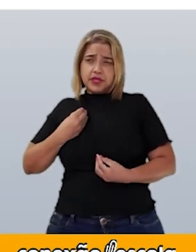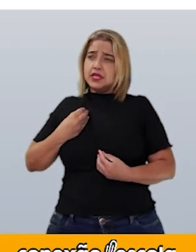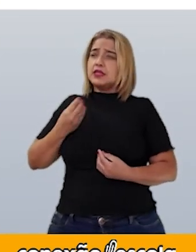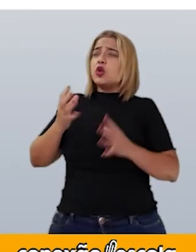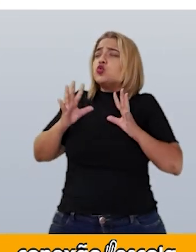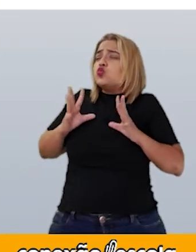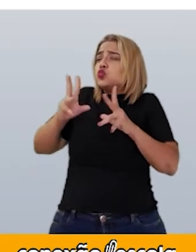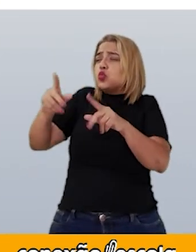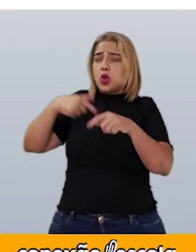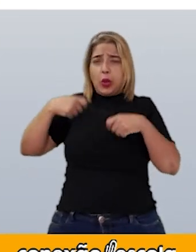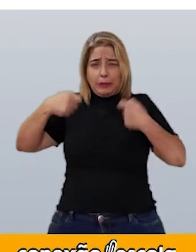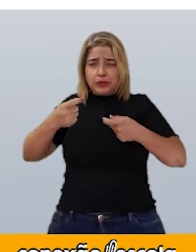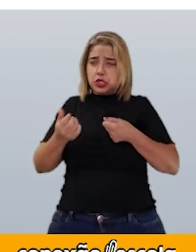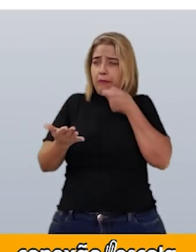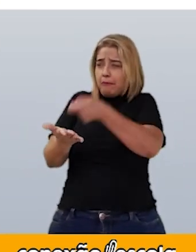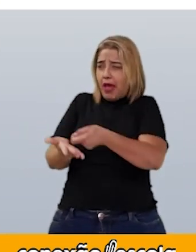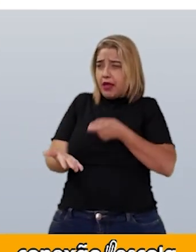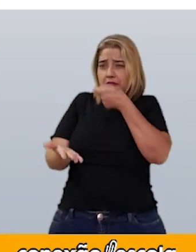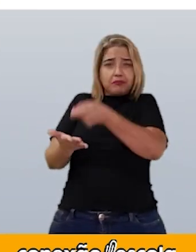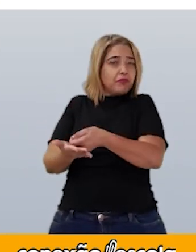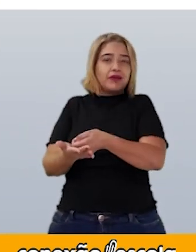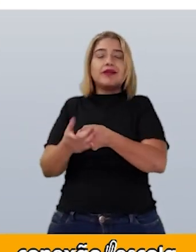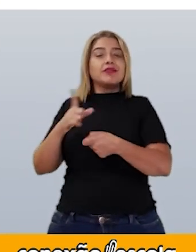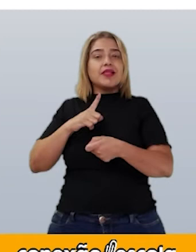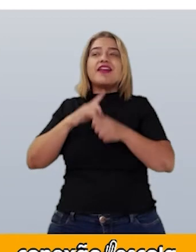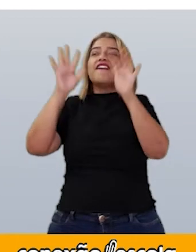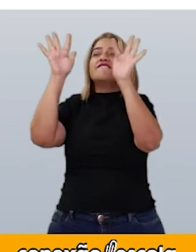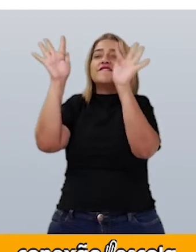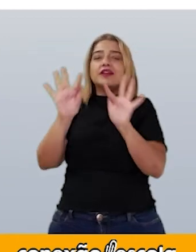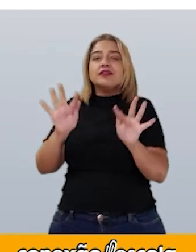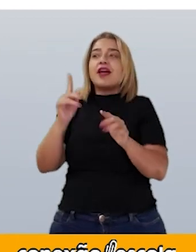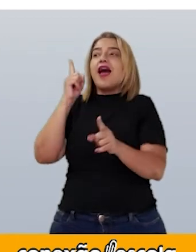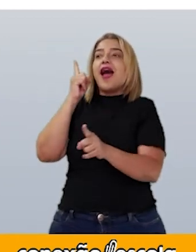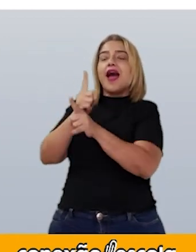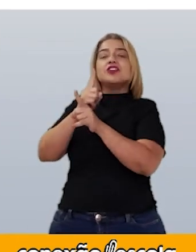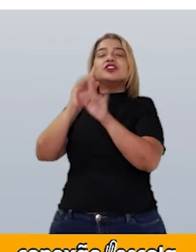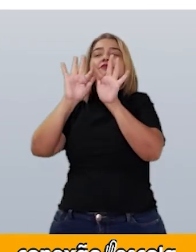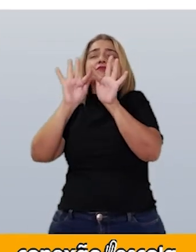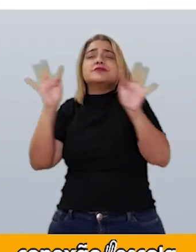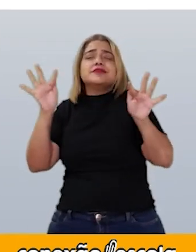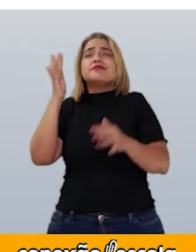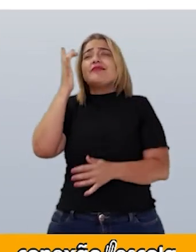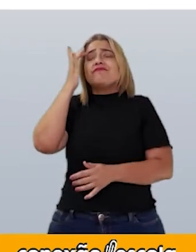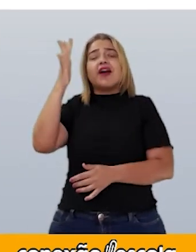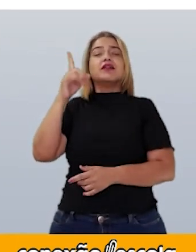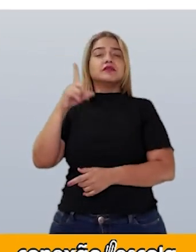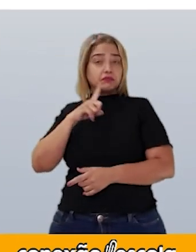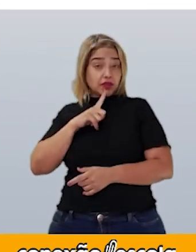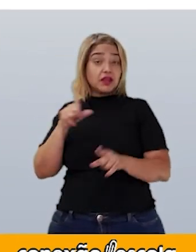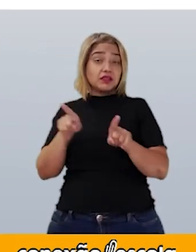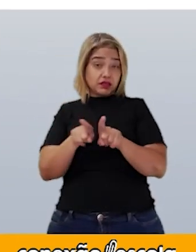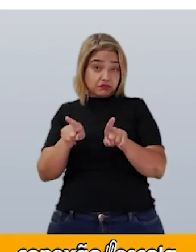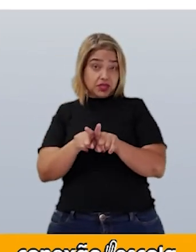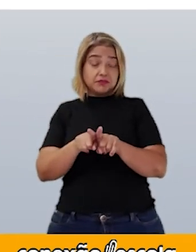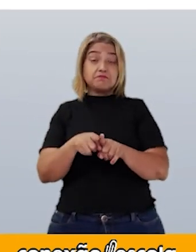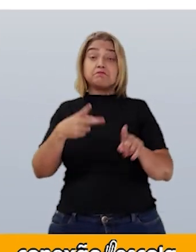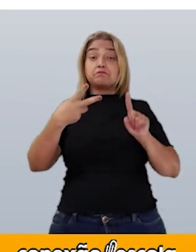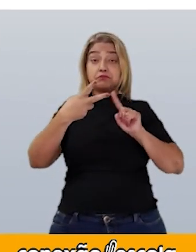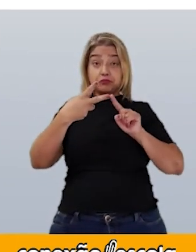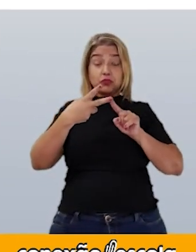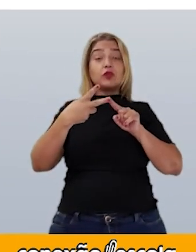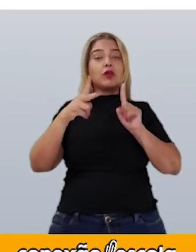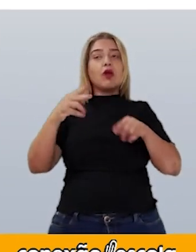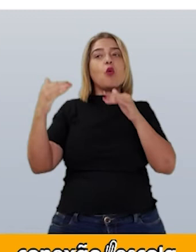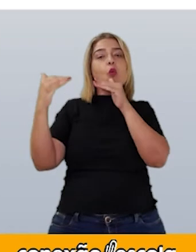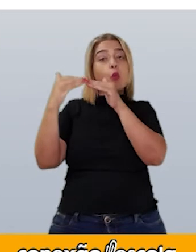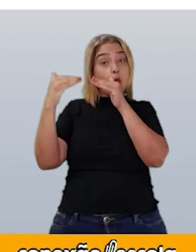as coisas mais simples podem trazer a felicidade. E o usuário número 2 também concorda, faz uma reflexão